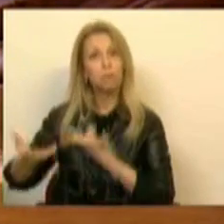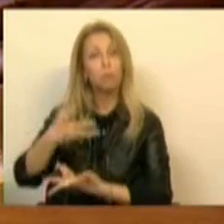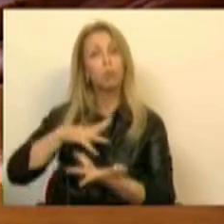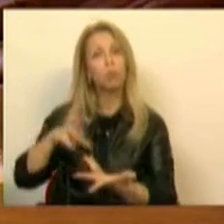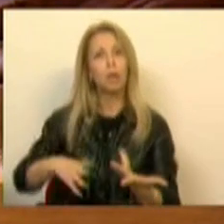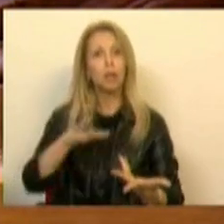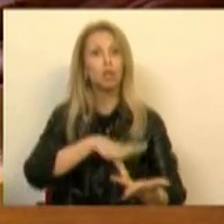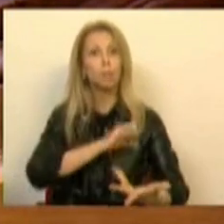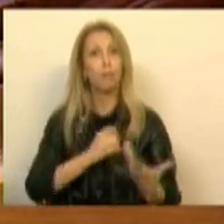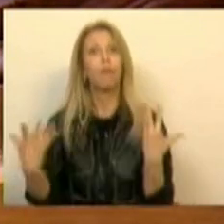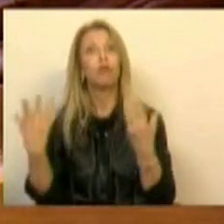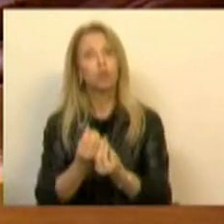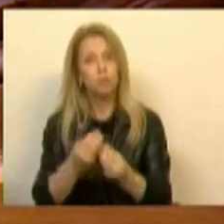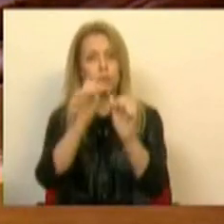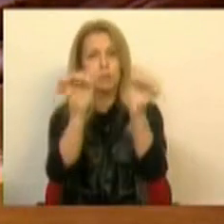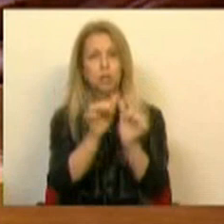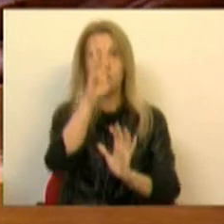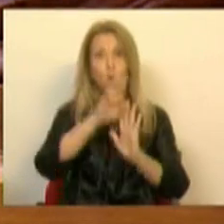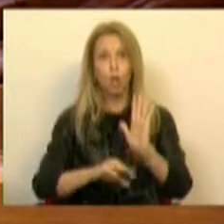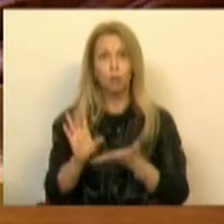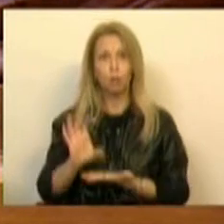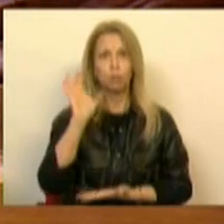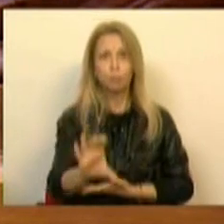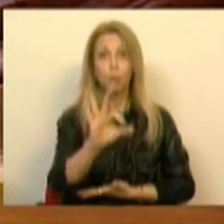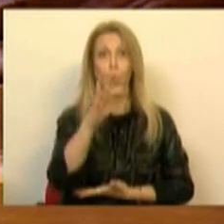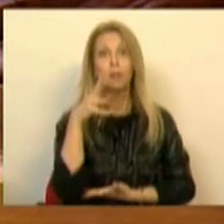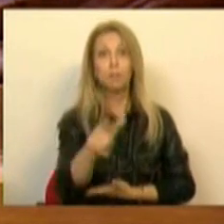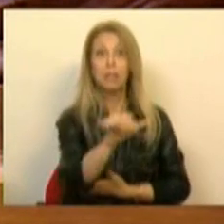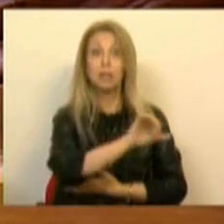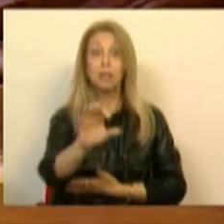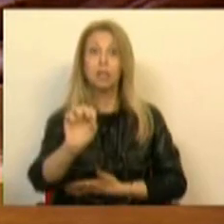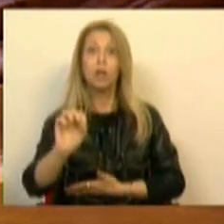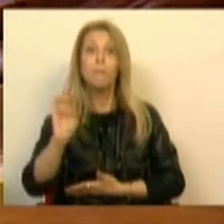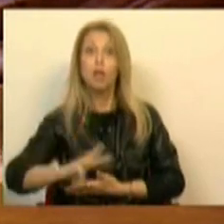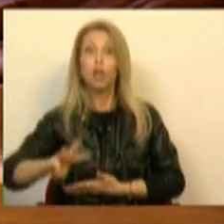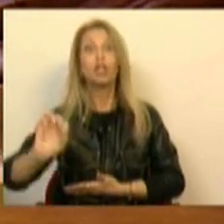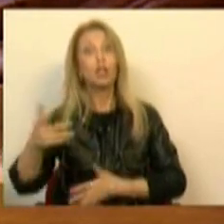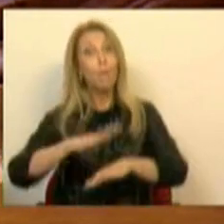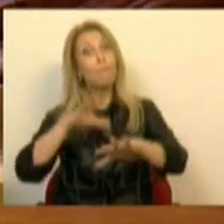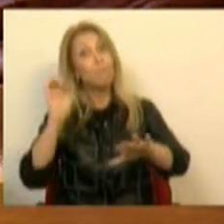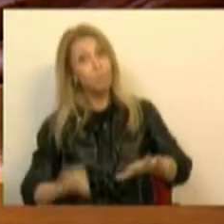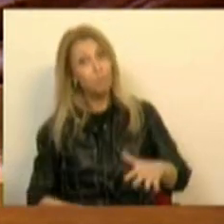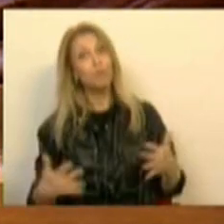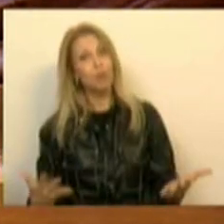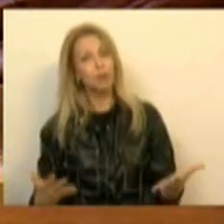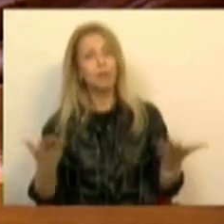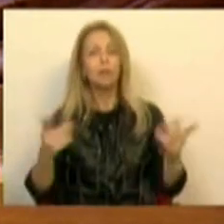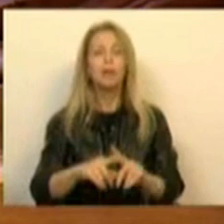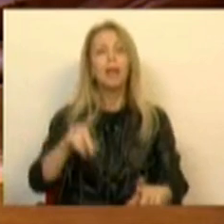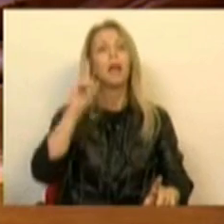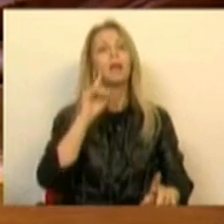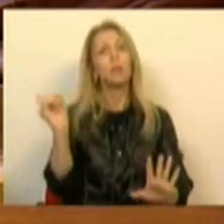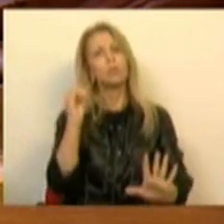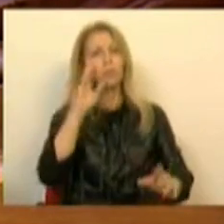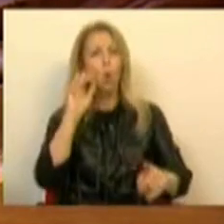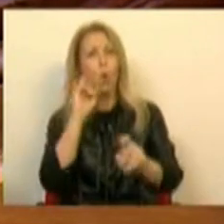injetámos no conjunto do sistema regulatório 4.500 milhões de euros e graças a isso, como a entidade reguladora veio